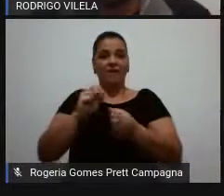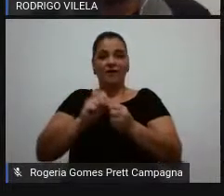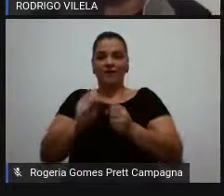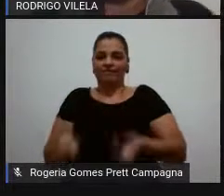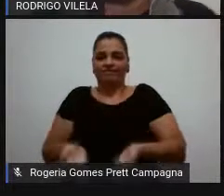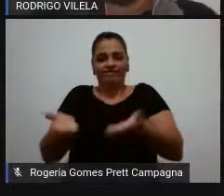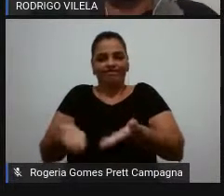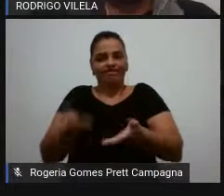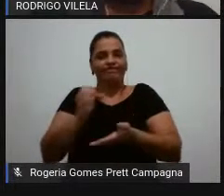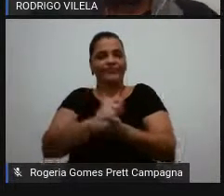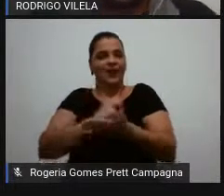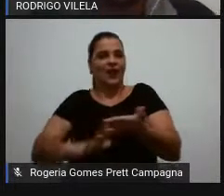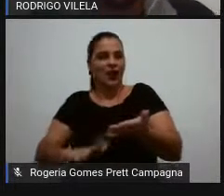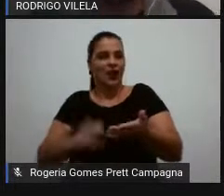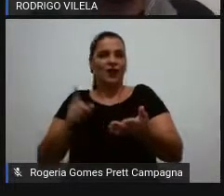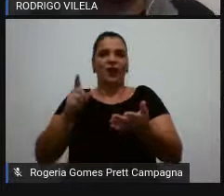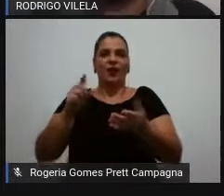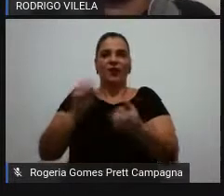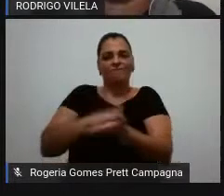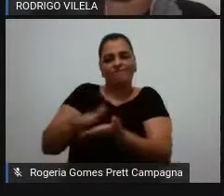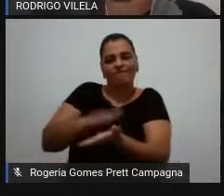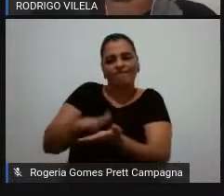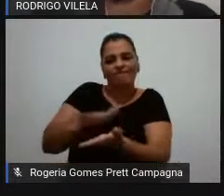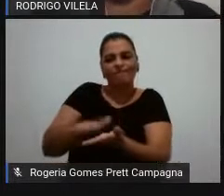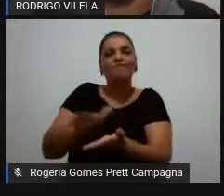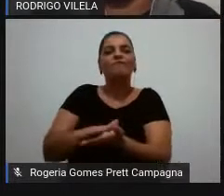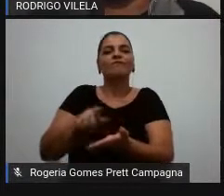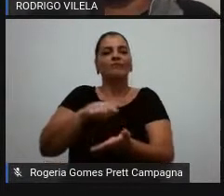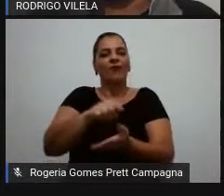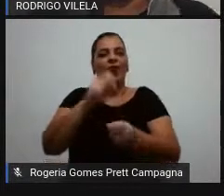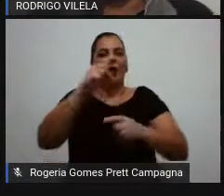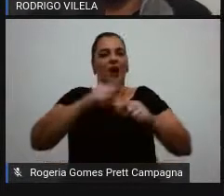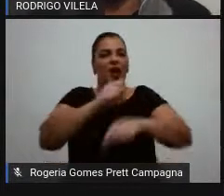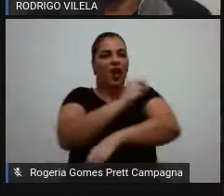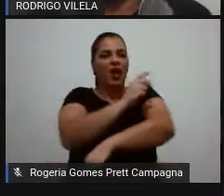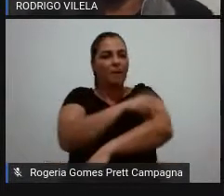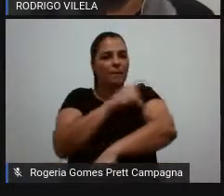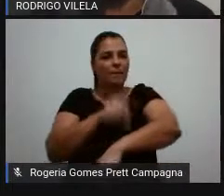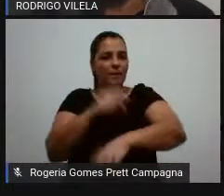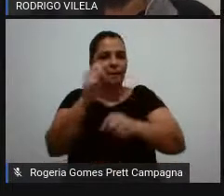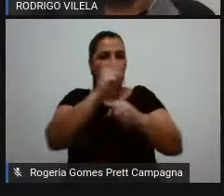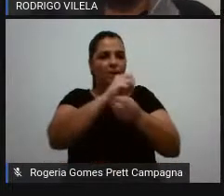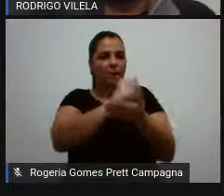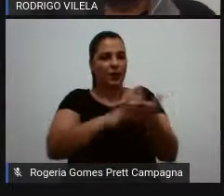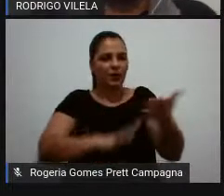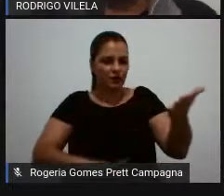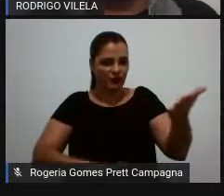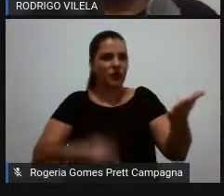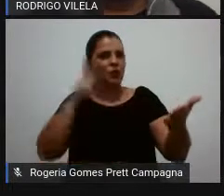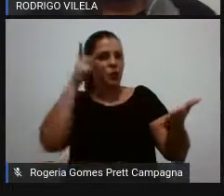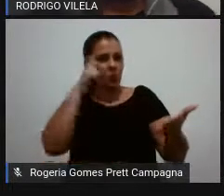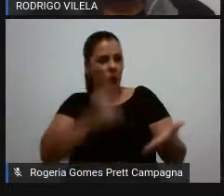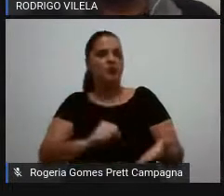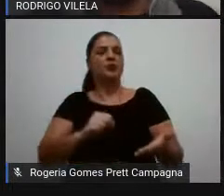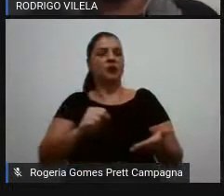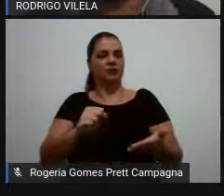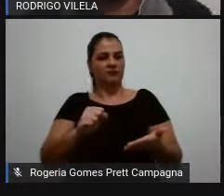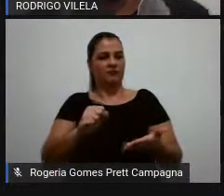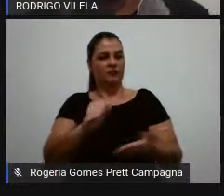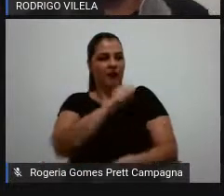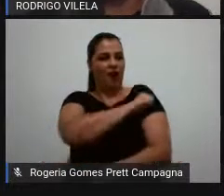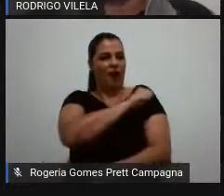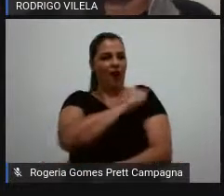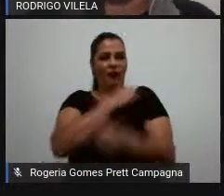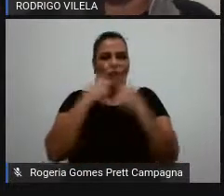livro impresso, vai às APNPs de orientação, então, para que a gente pudesse alcançar. E a parte diversificada